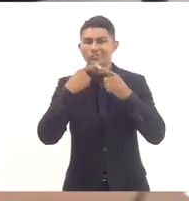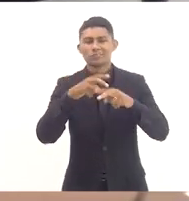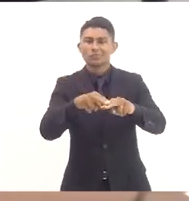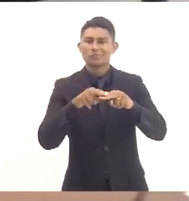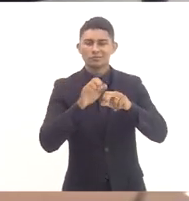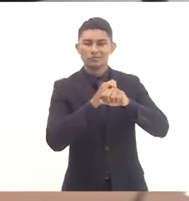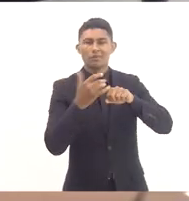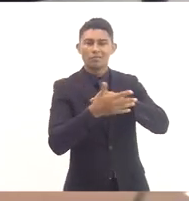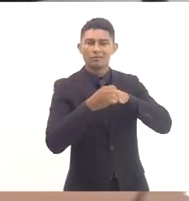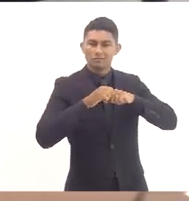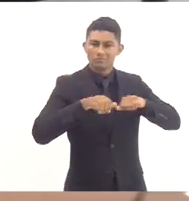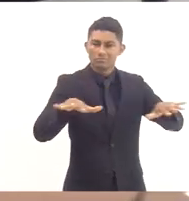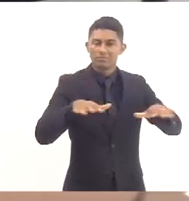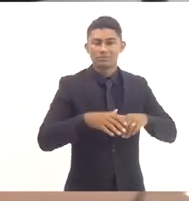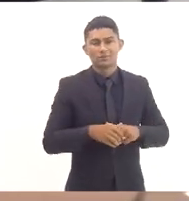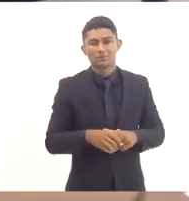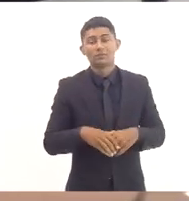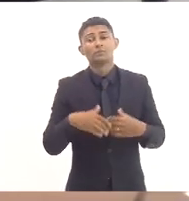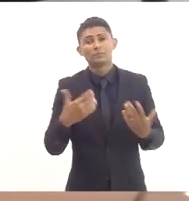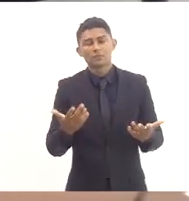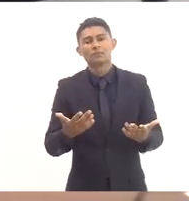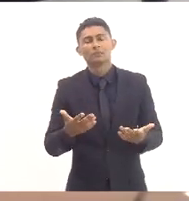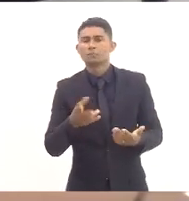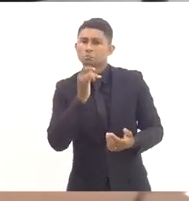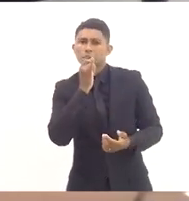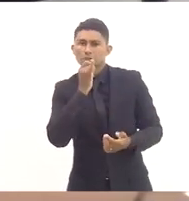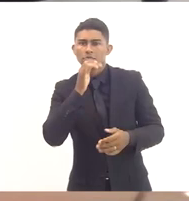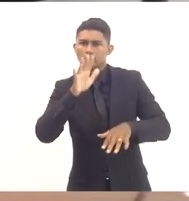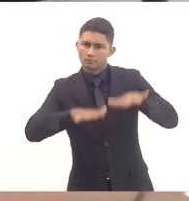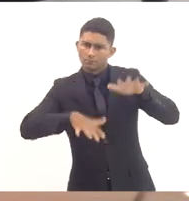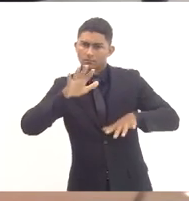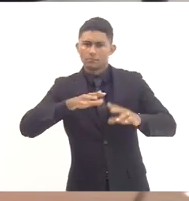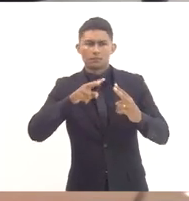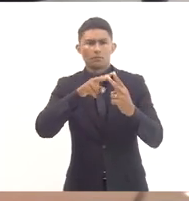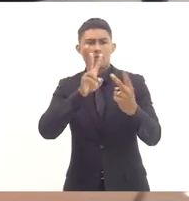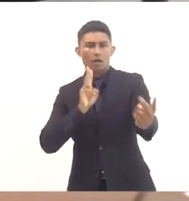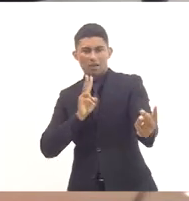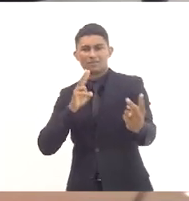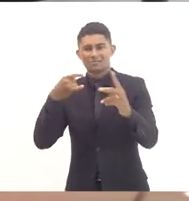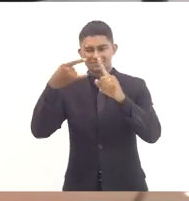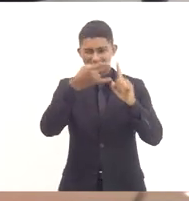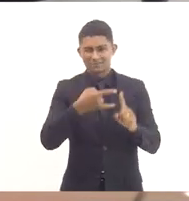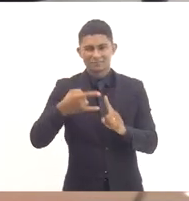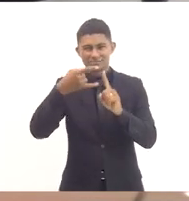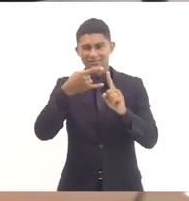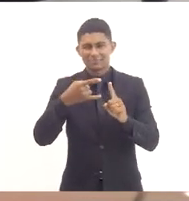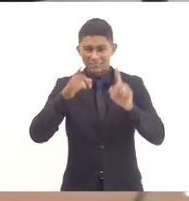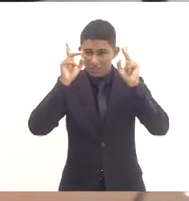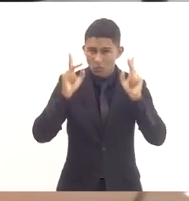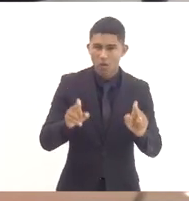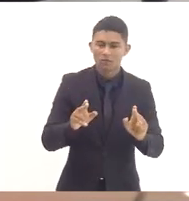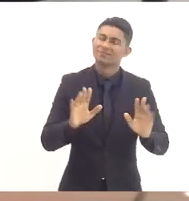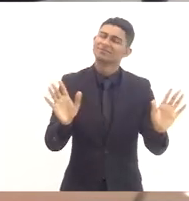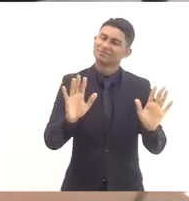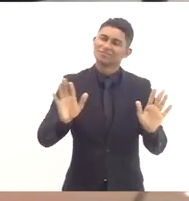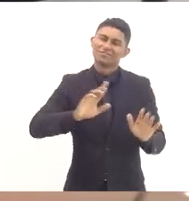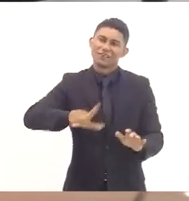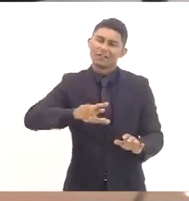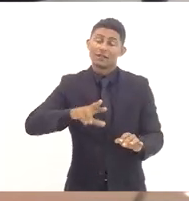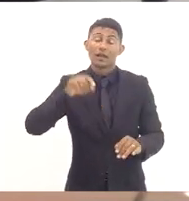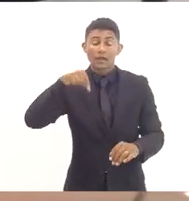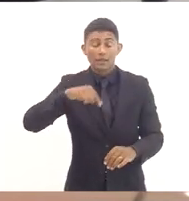pandemia quando você faz de forma virtual não é a mesma coisa importante a gente tá aqui olhando um para o